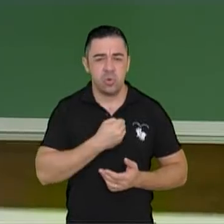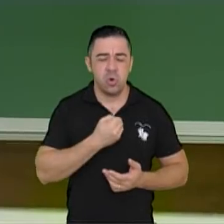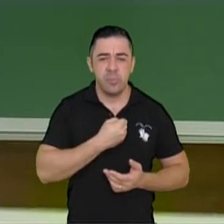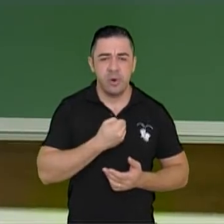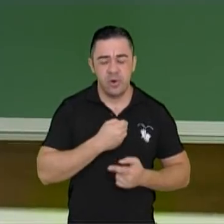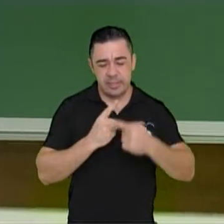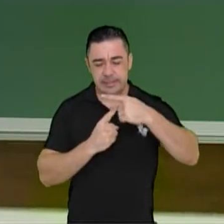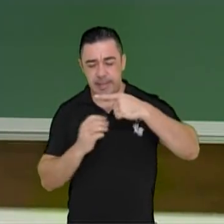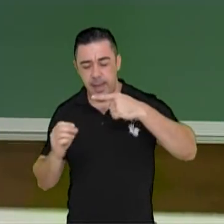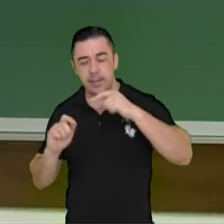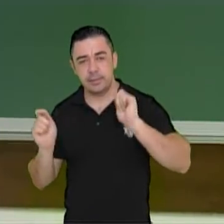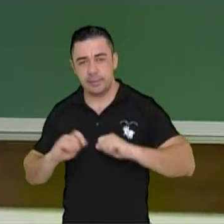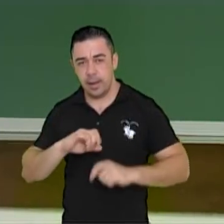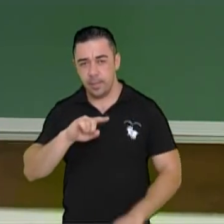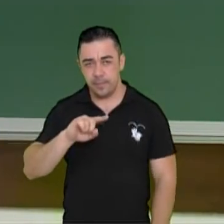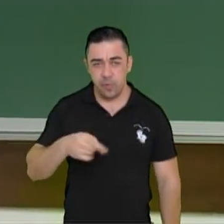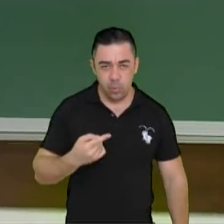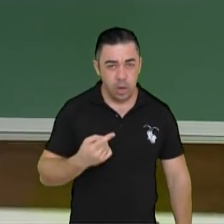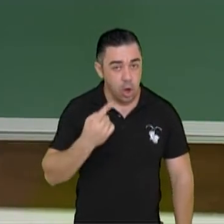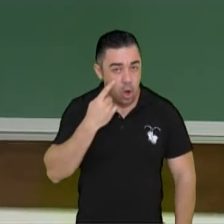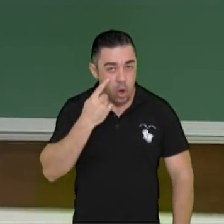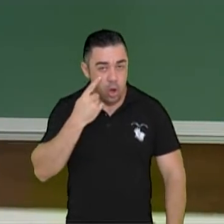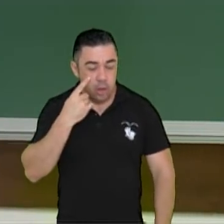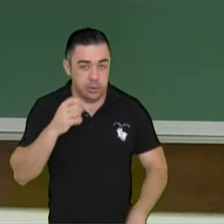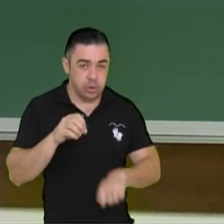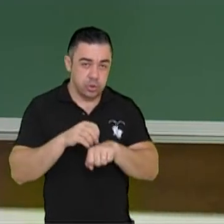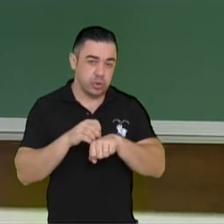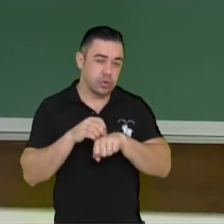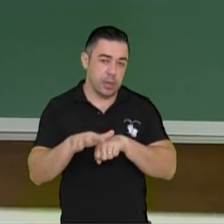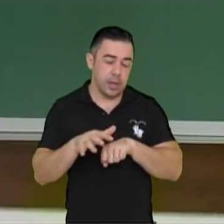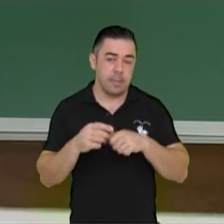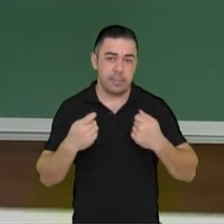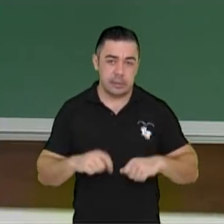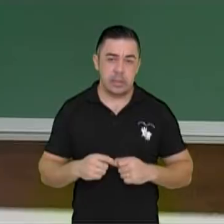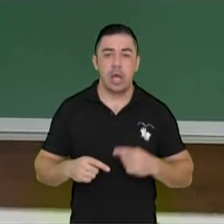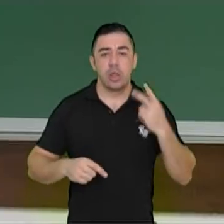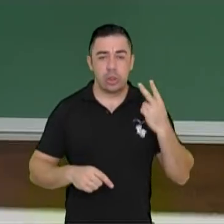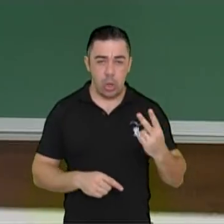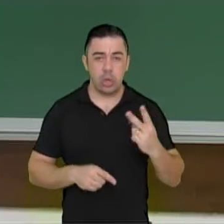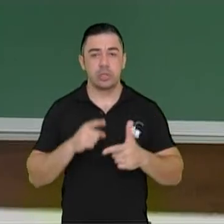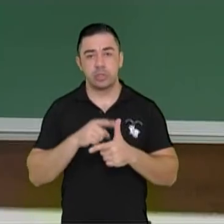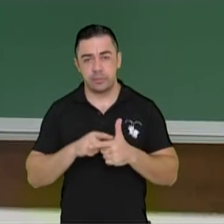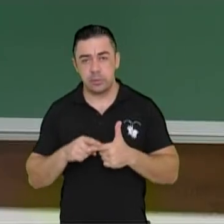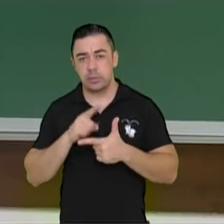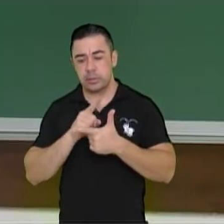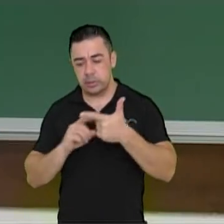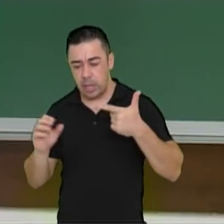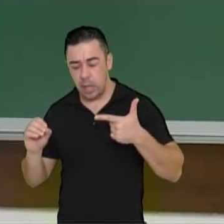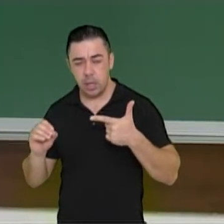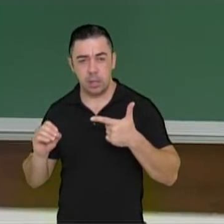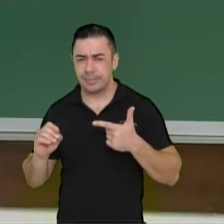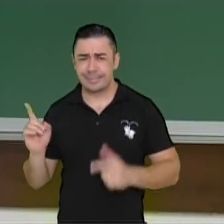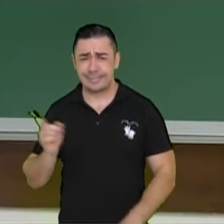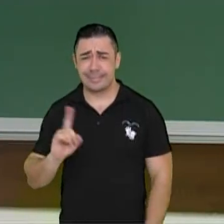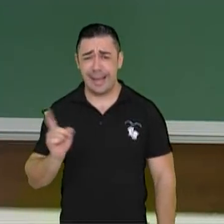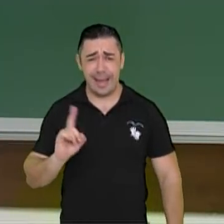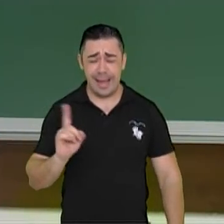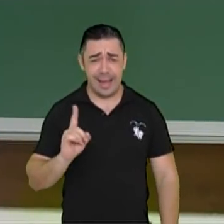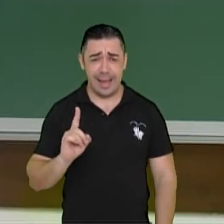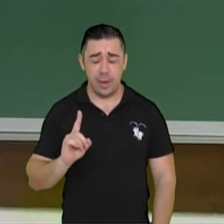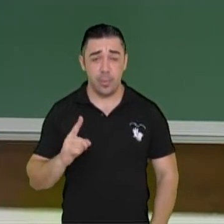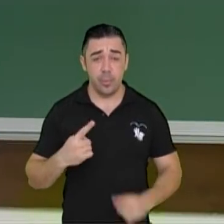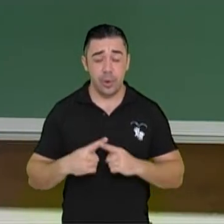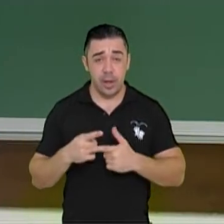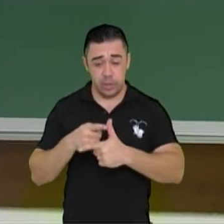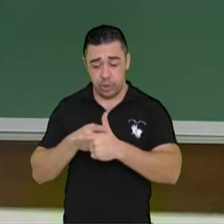decimal. Olha a dica da prof. Você precisa sair fazendo 2 divididos por 100? Não. Quando nós estamos